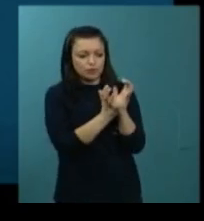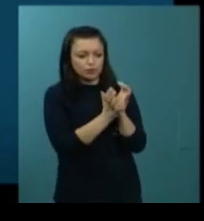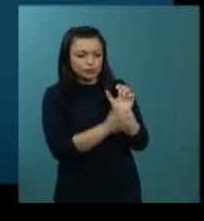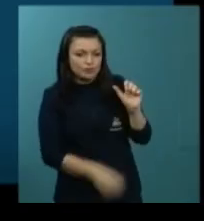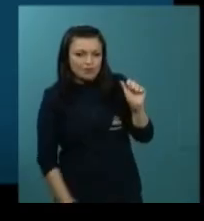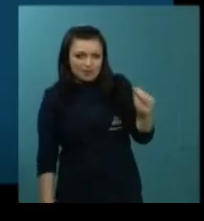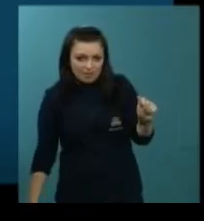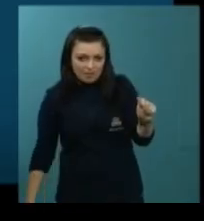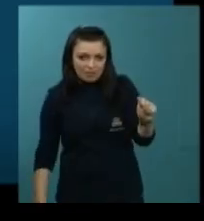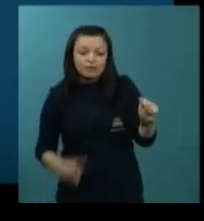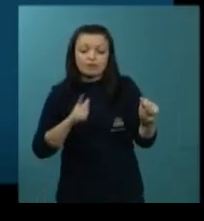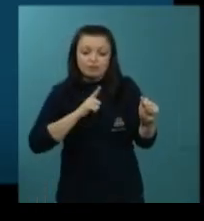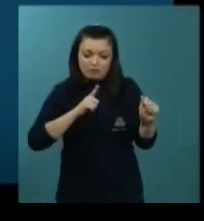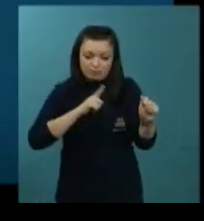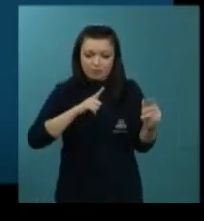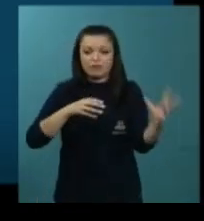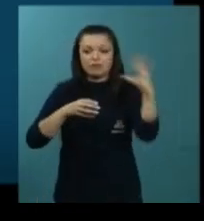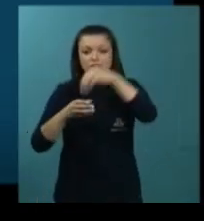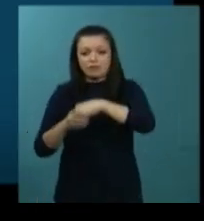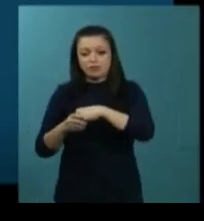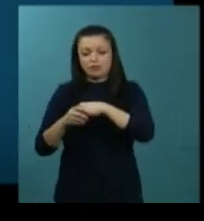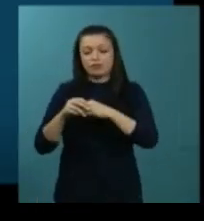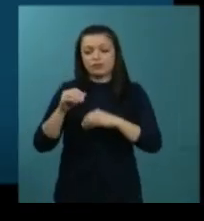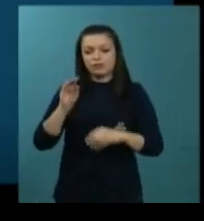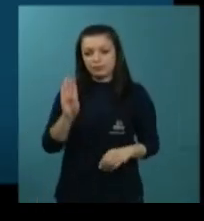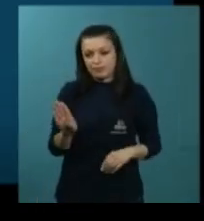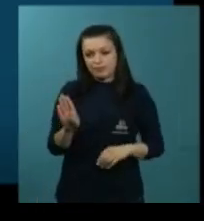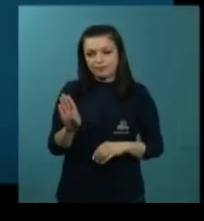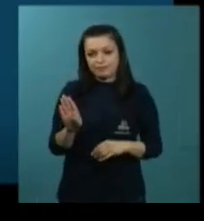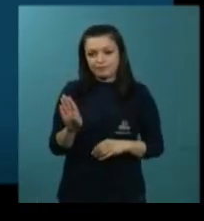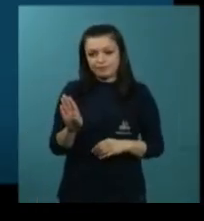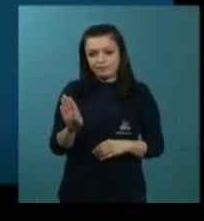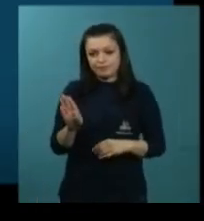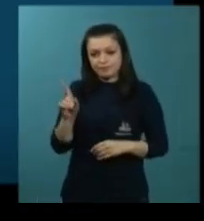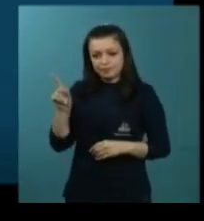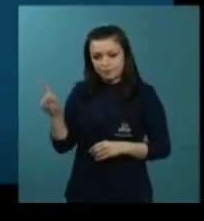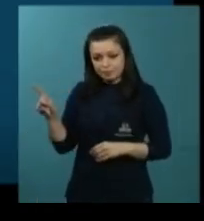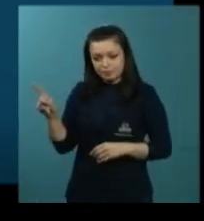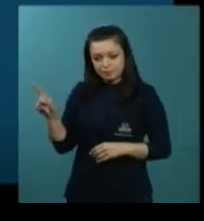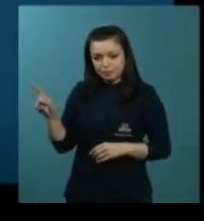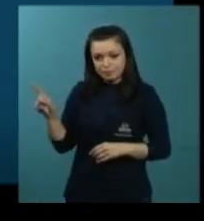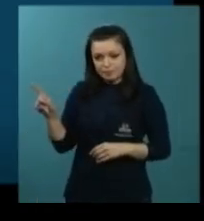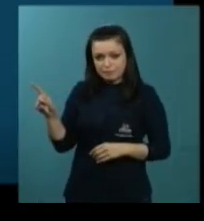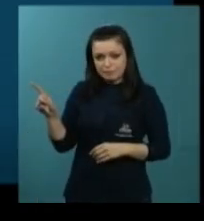ele está contido dentro do conjunto B.